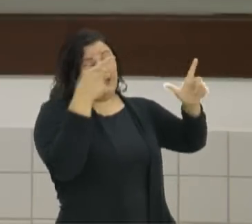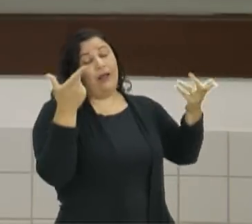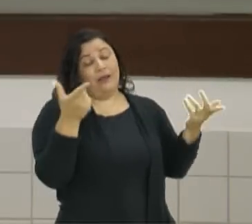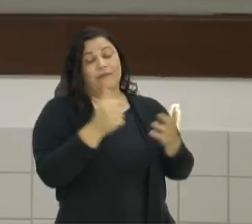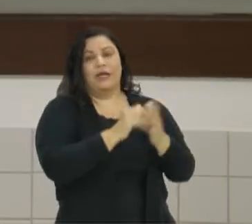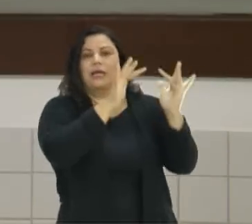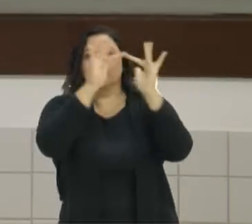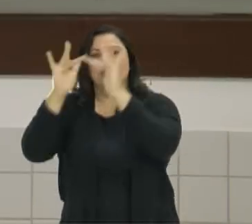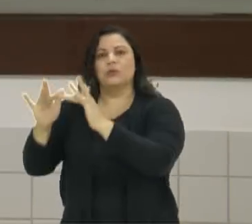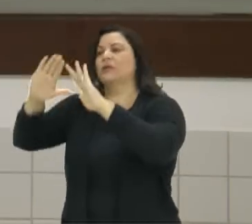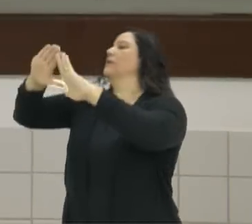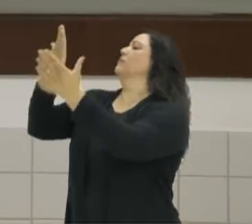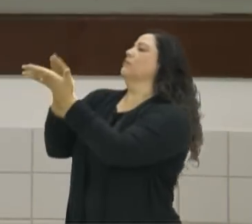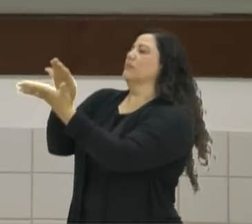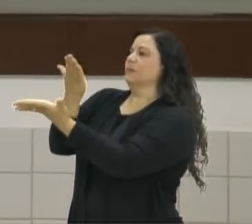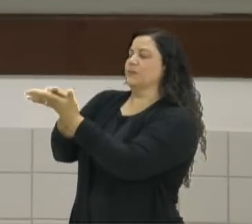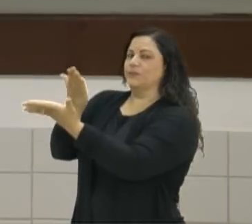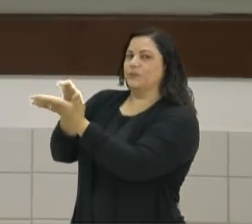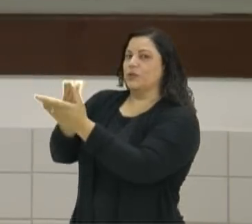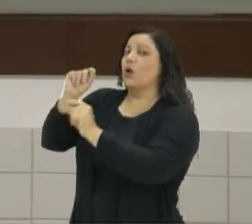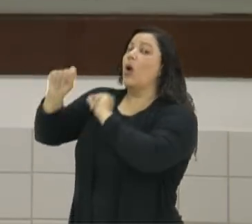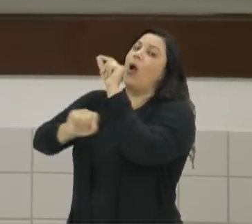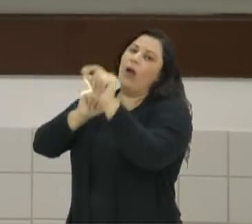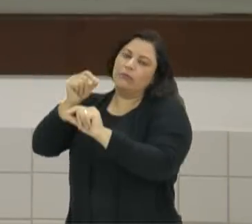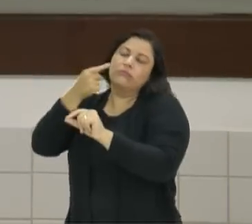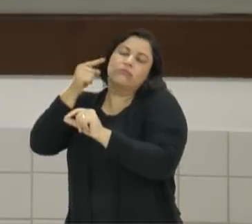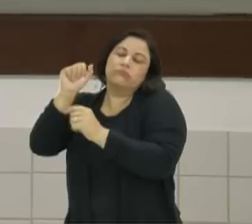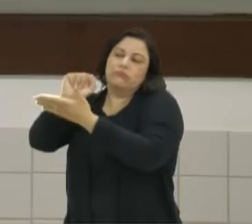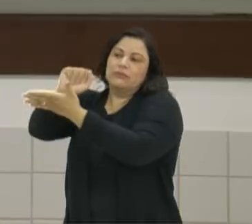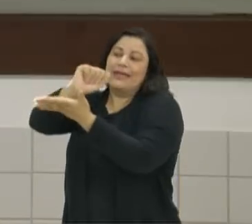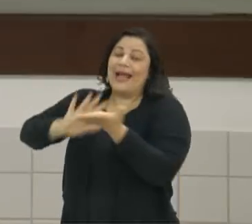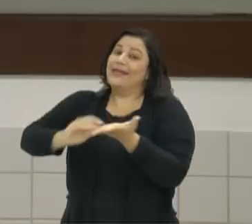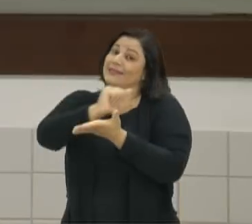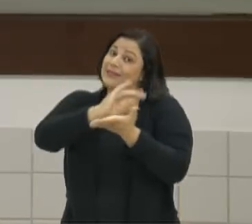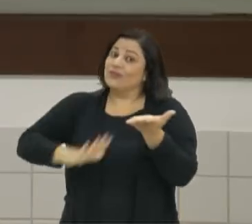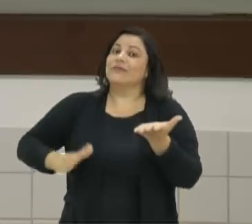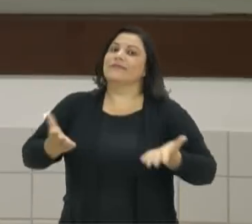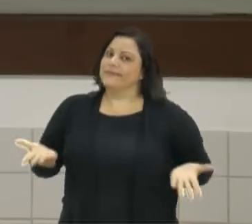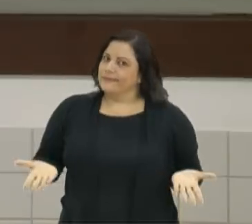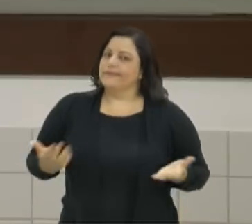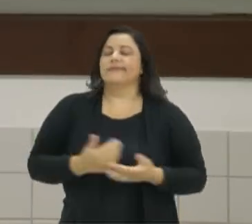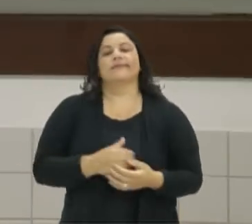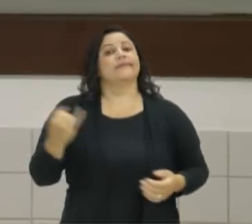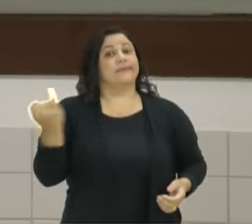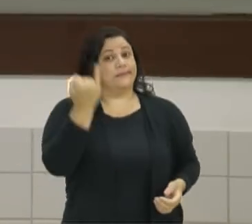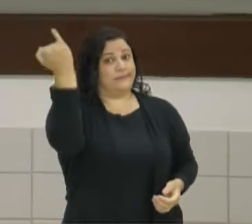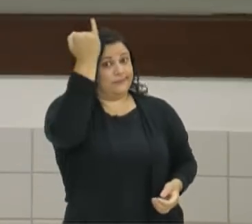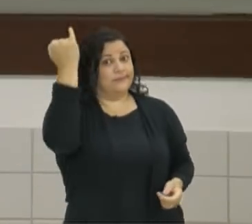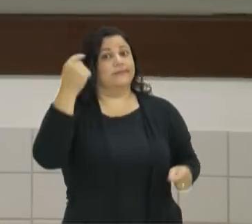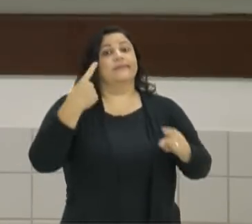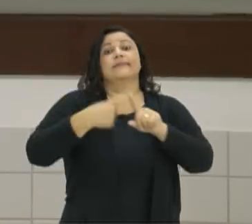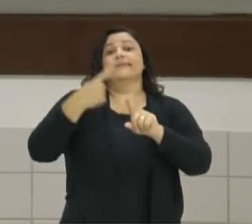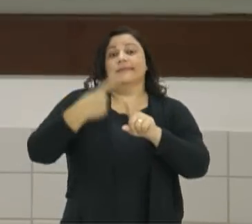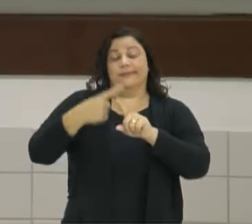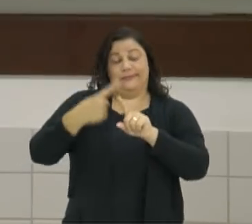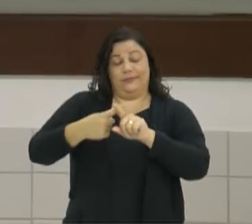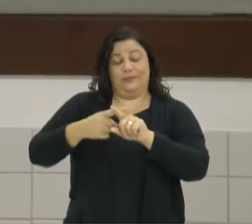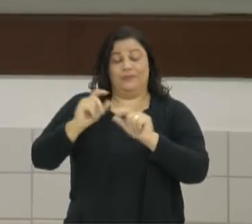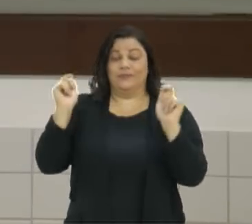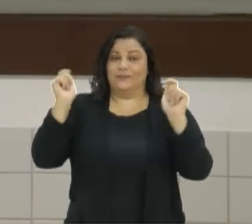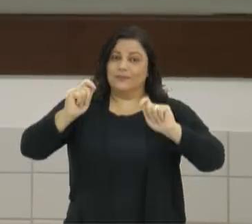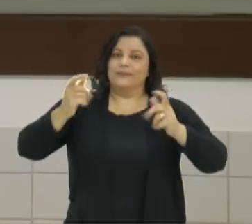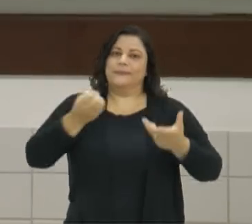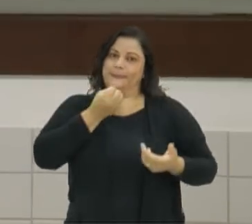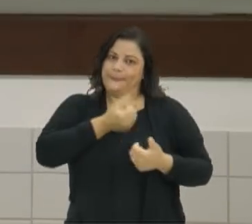veja qual será o procedimento com as suas atividades impressas. Muito importante, porque isso vai ser